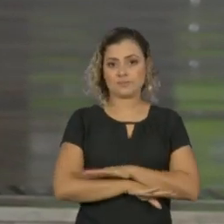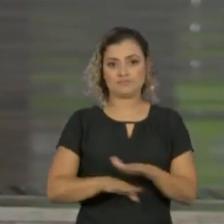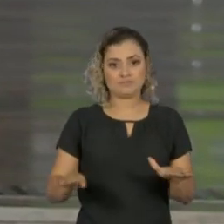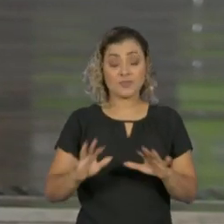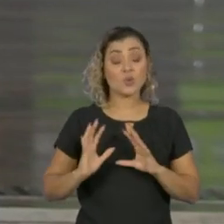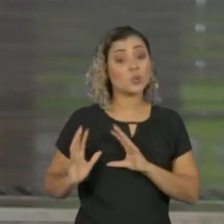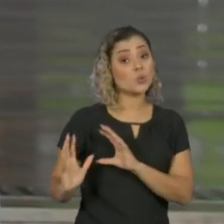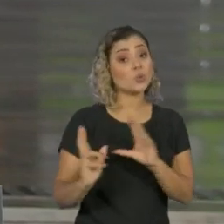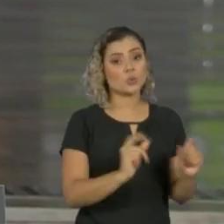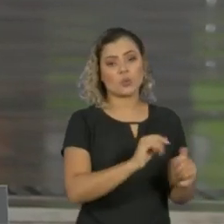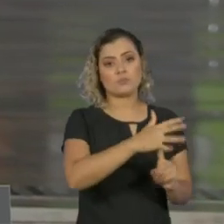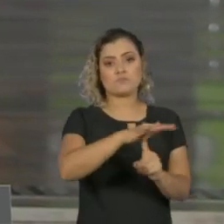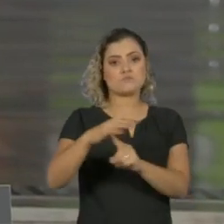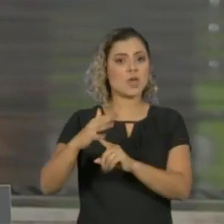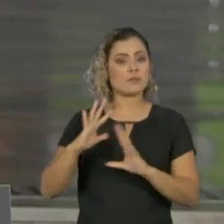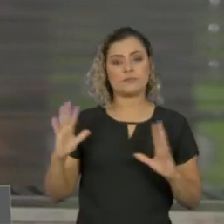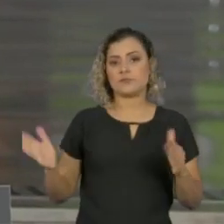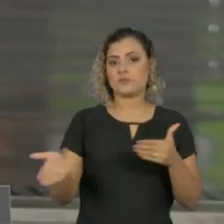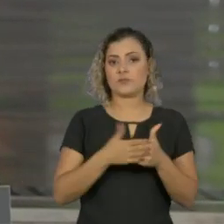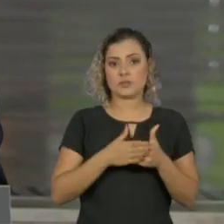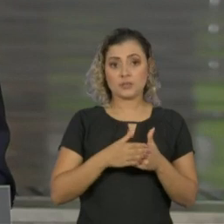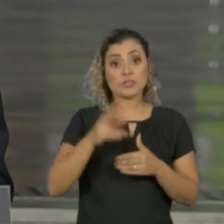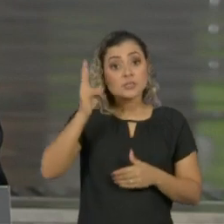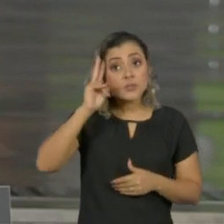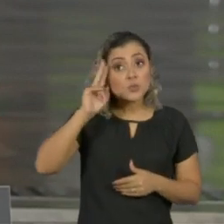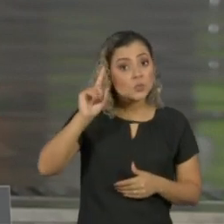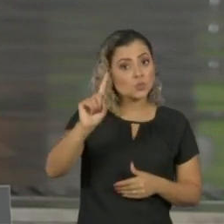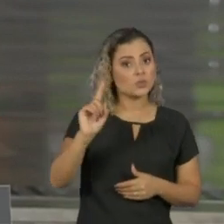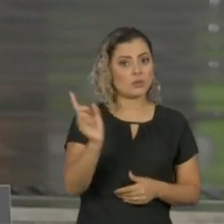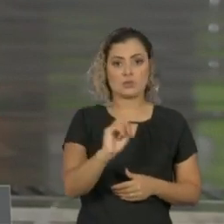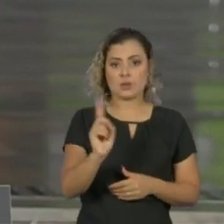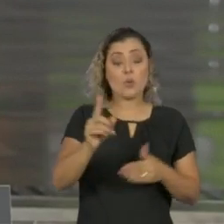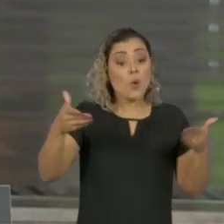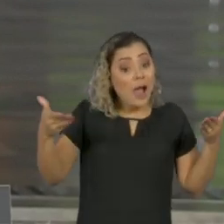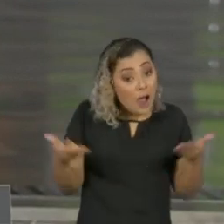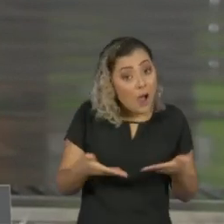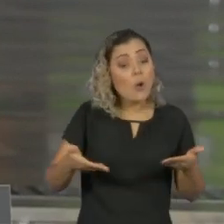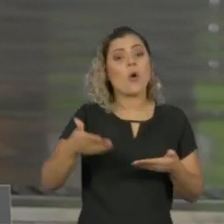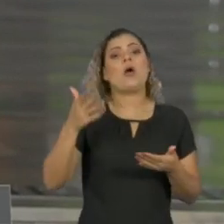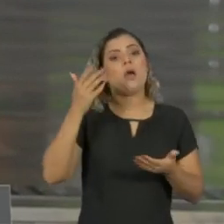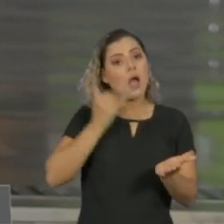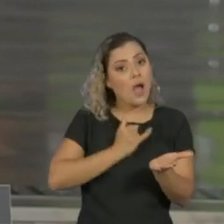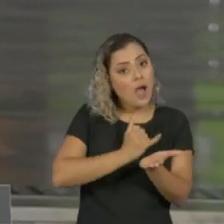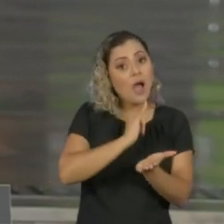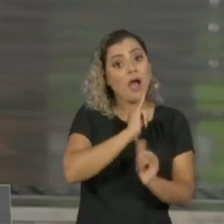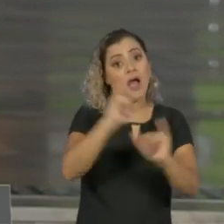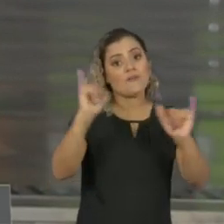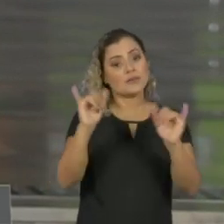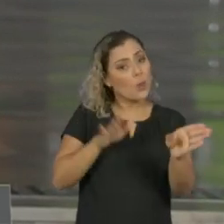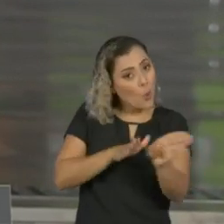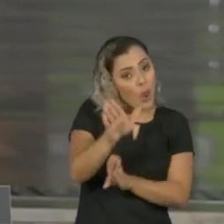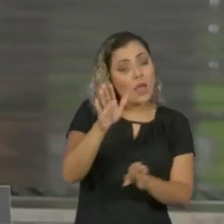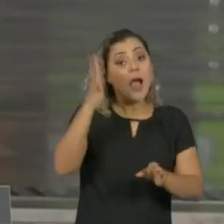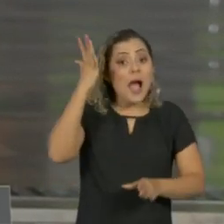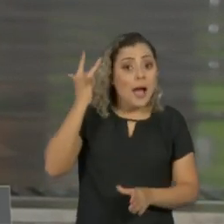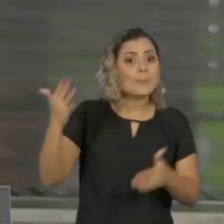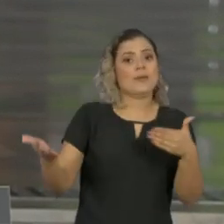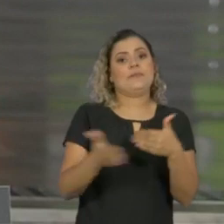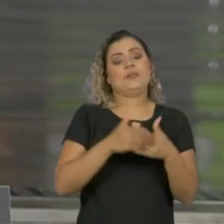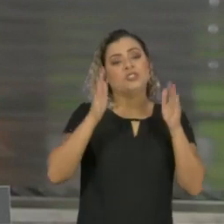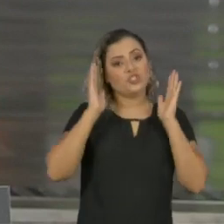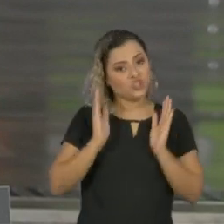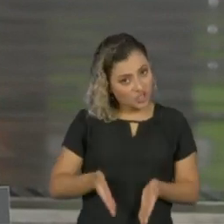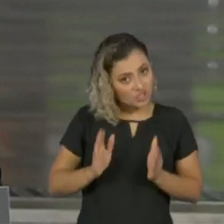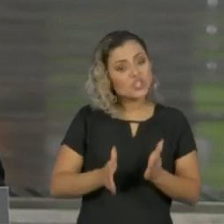todos os parques já estarão fechados. Não é a partir de segunda-feira, é a partir de amanhã, para que todos possam já, sobretudo os meios de